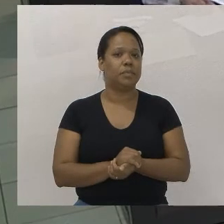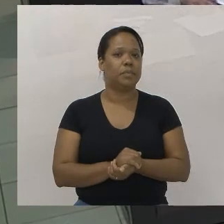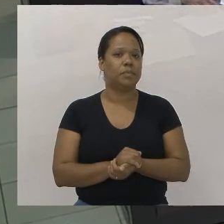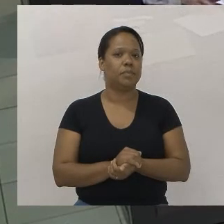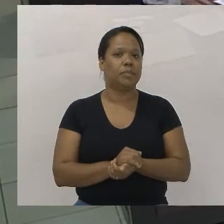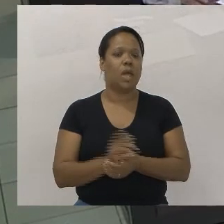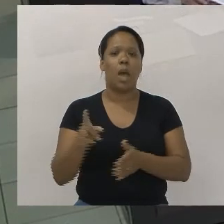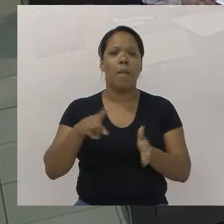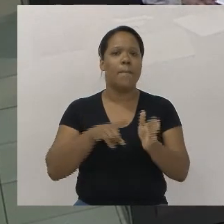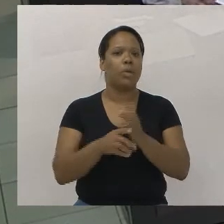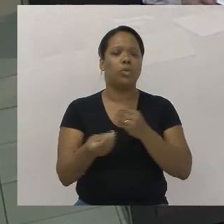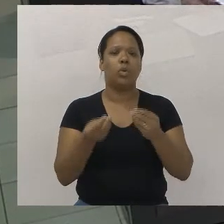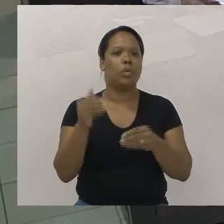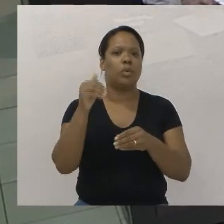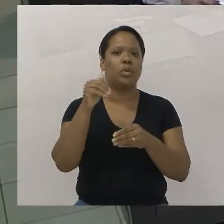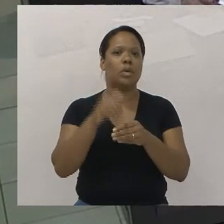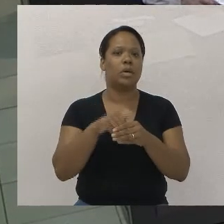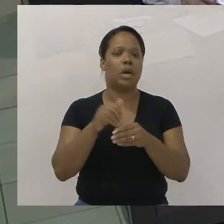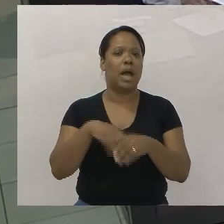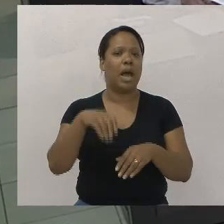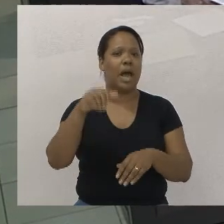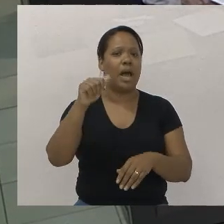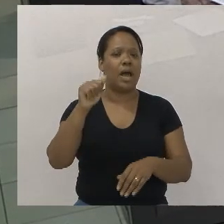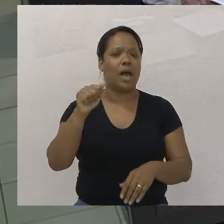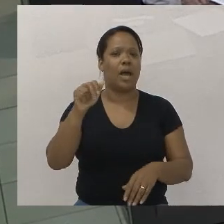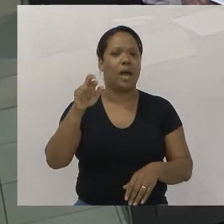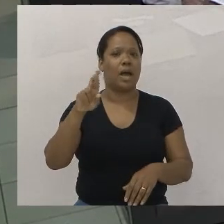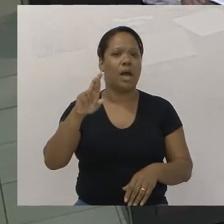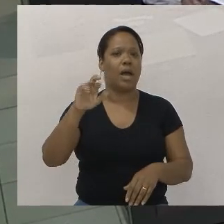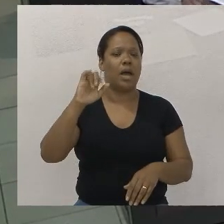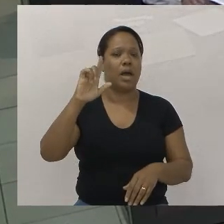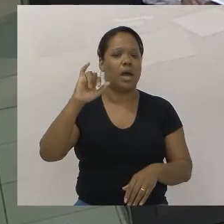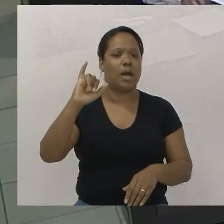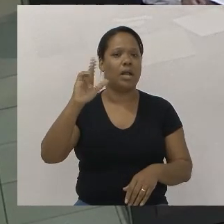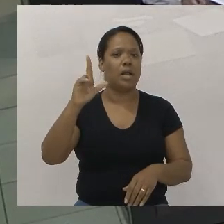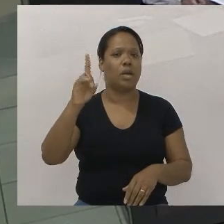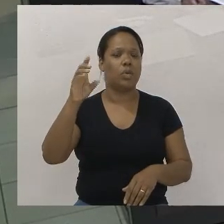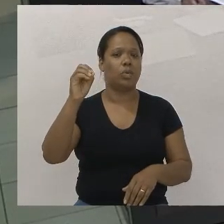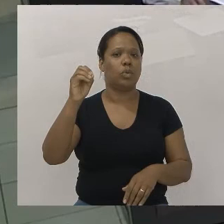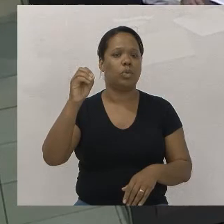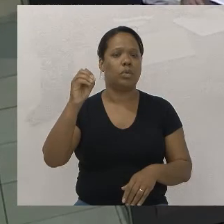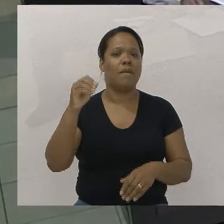com volta ao veado halil de batista favorável